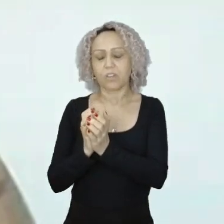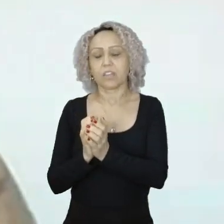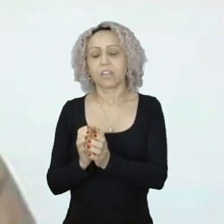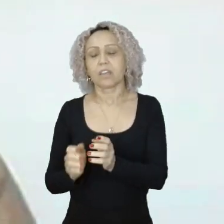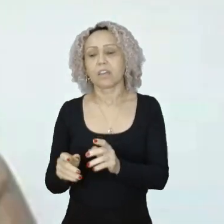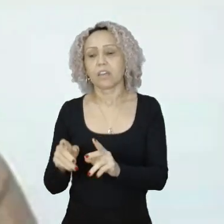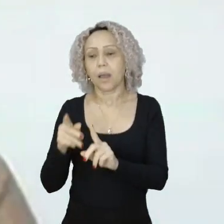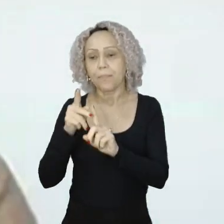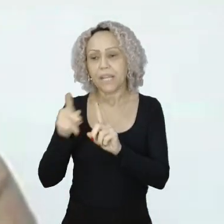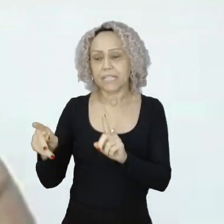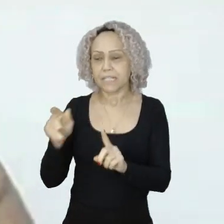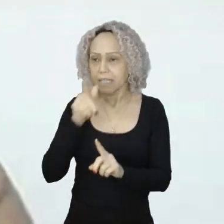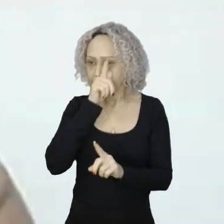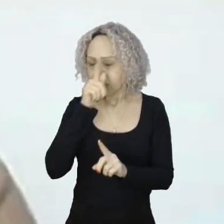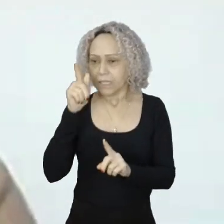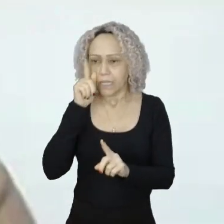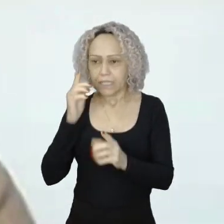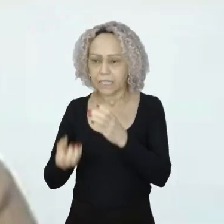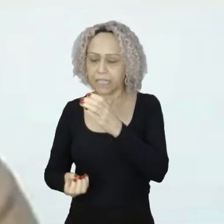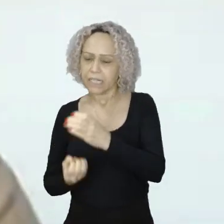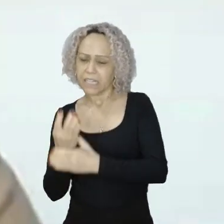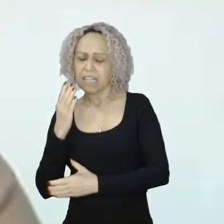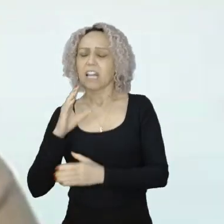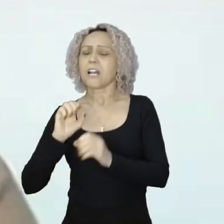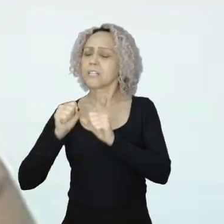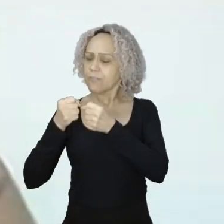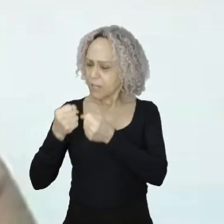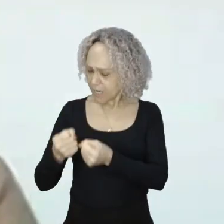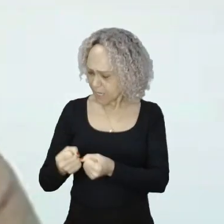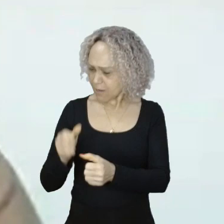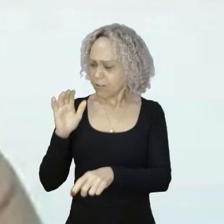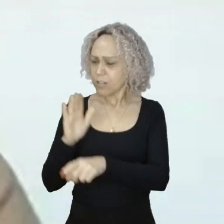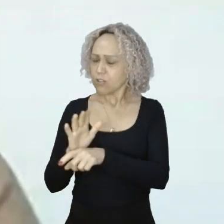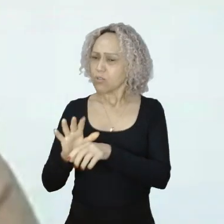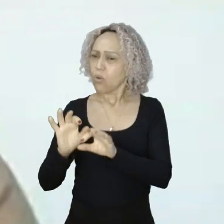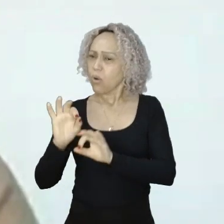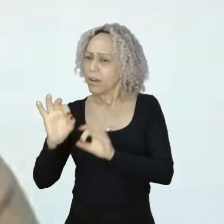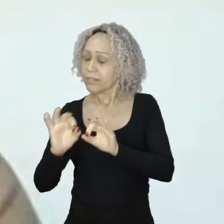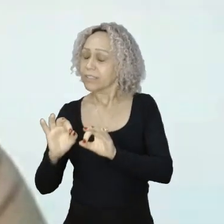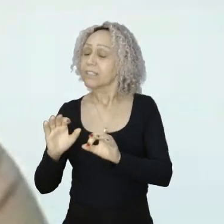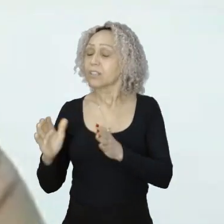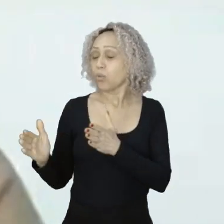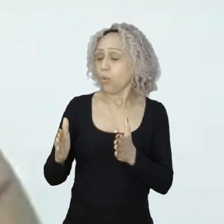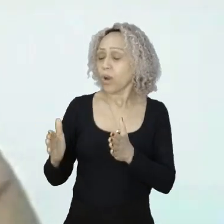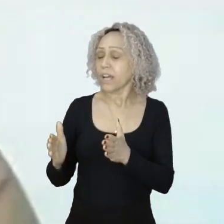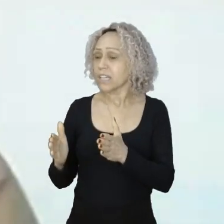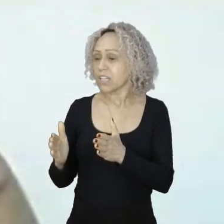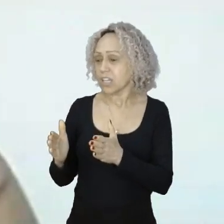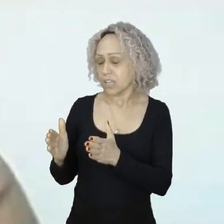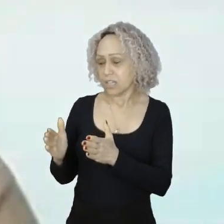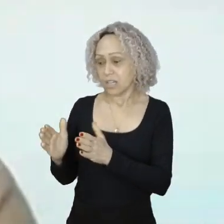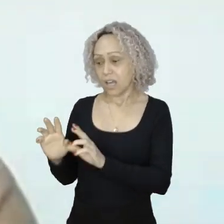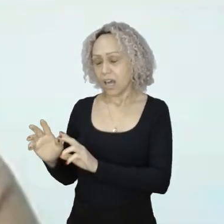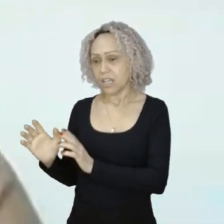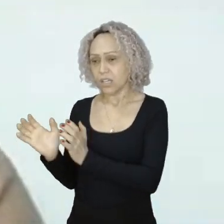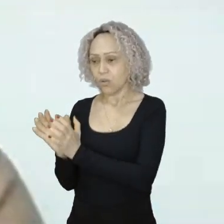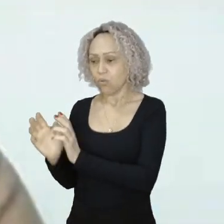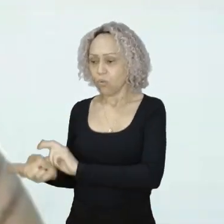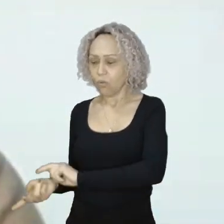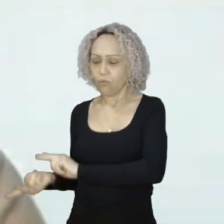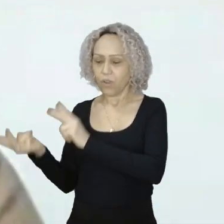Gleice criou, defendeu, ajudou a construir durante o governo de transição. E ali no governo de